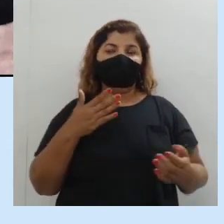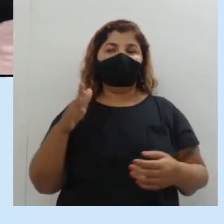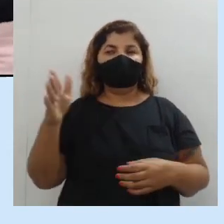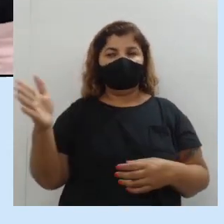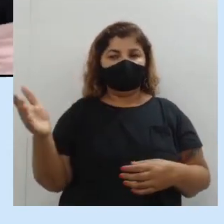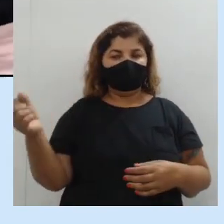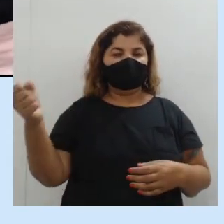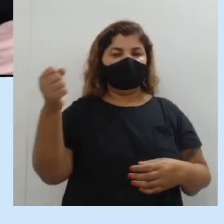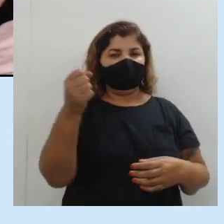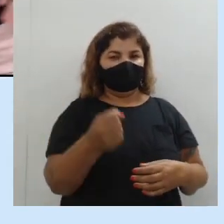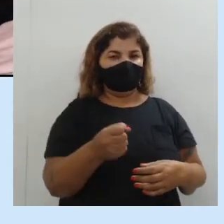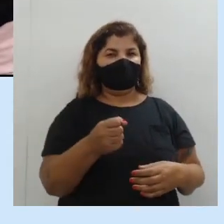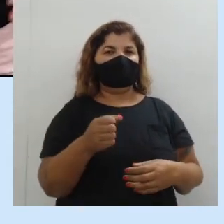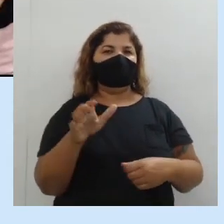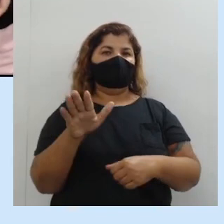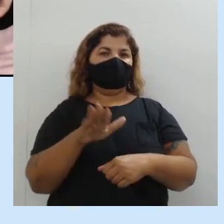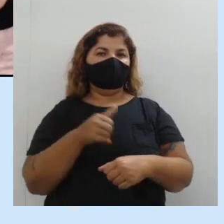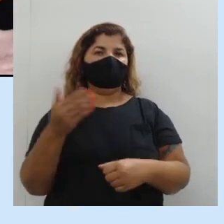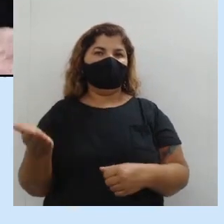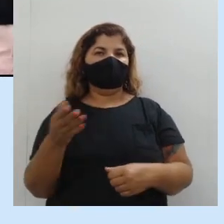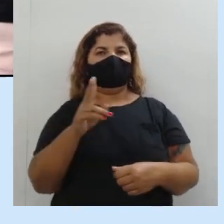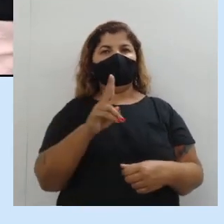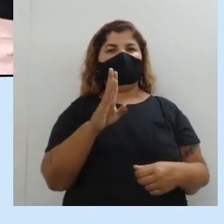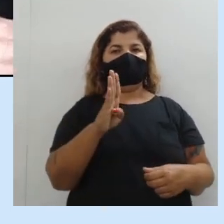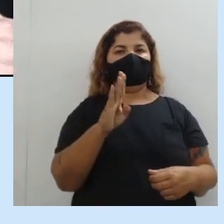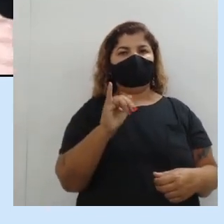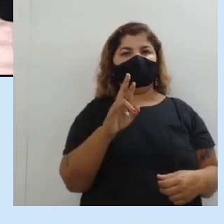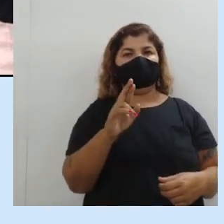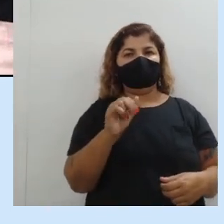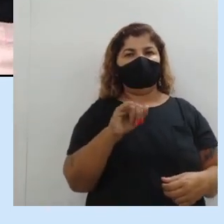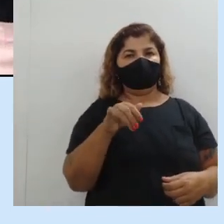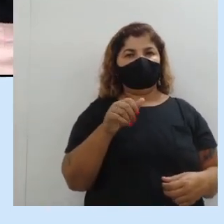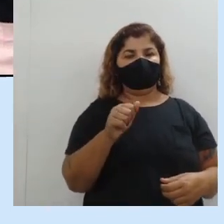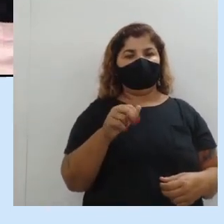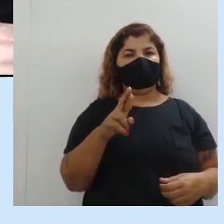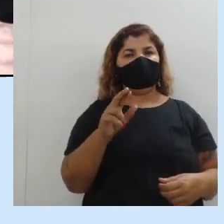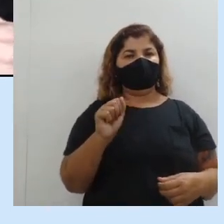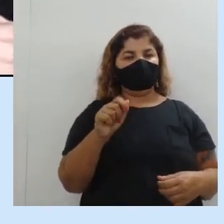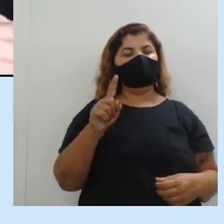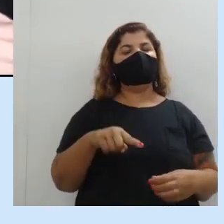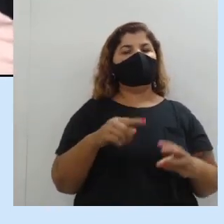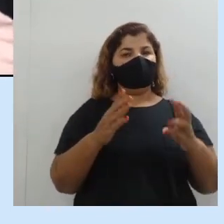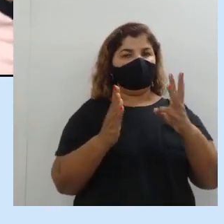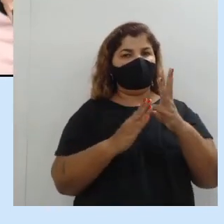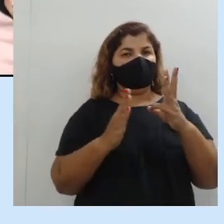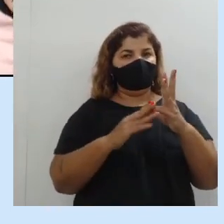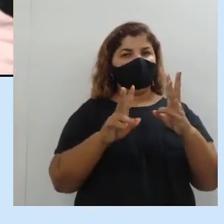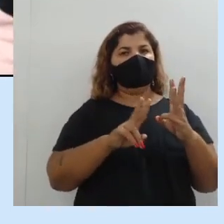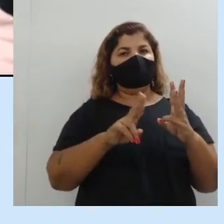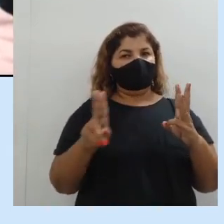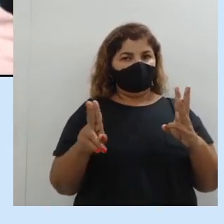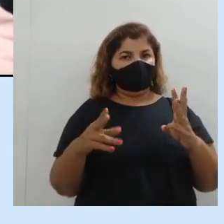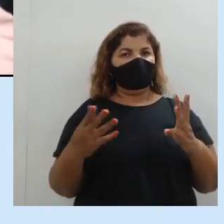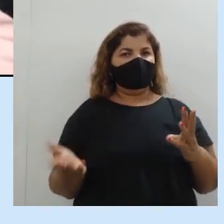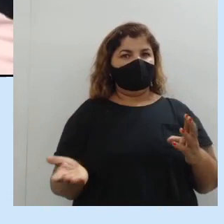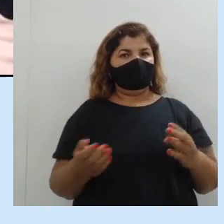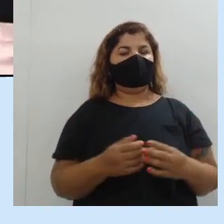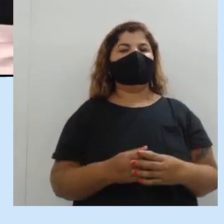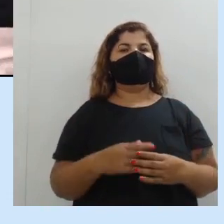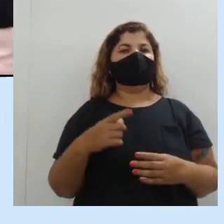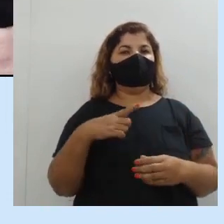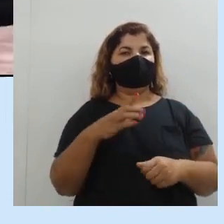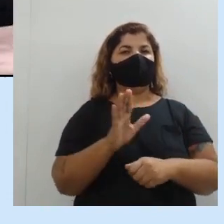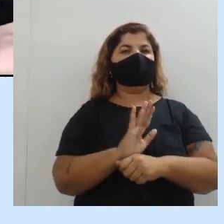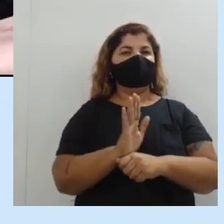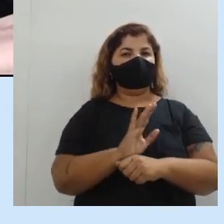chamá-lo Ubirajara, né? Que é um nome indígena, né? Tem até o filme, viu, gente?